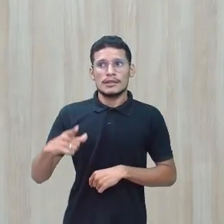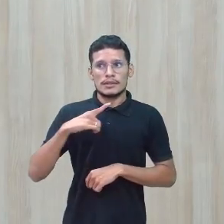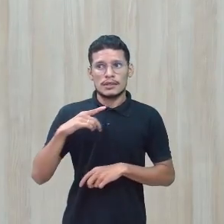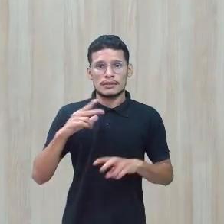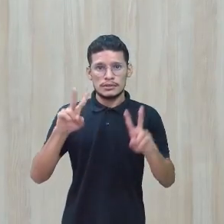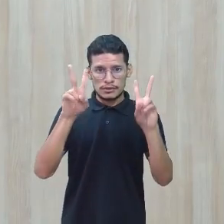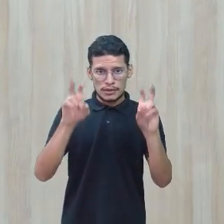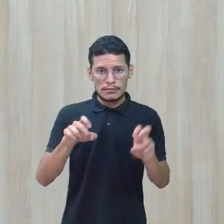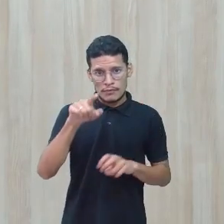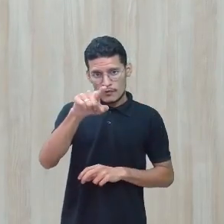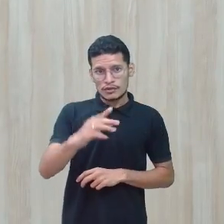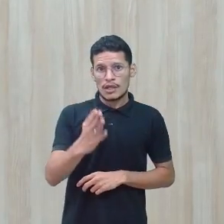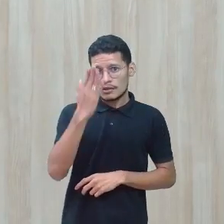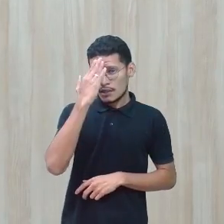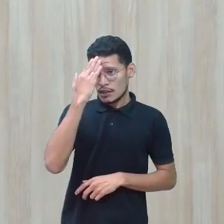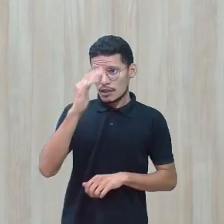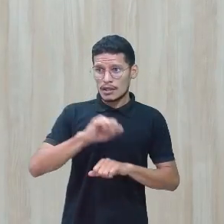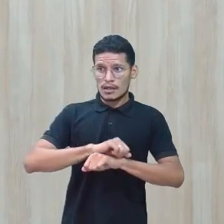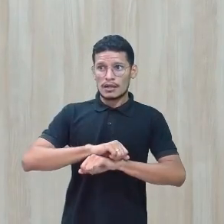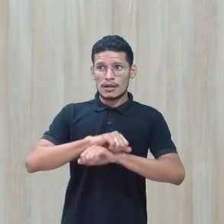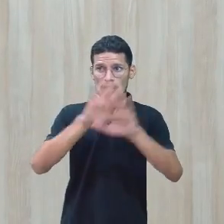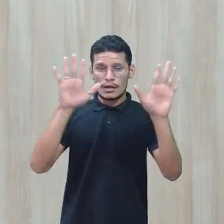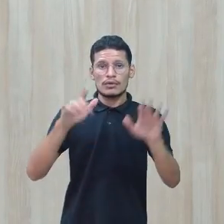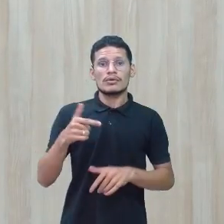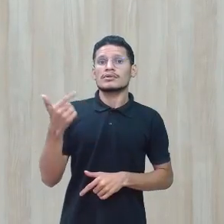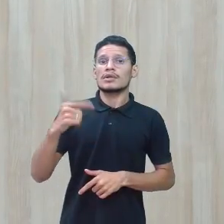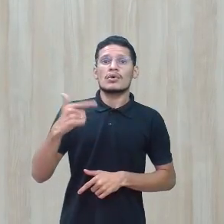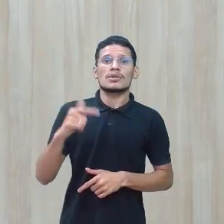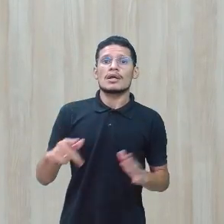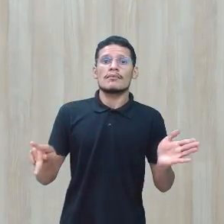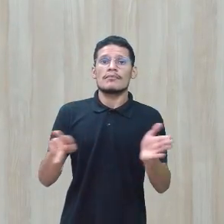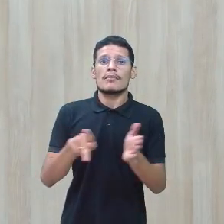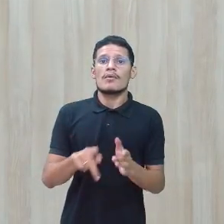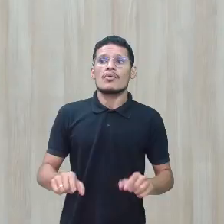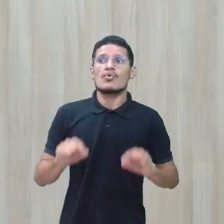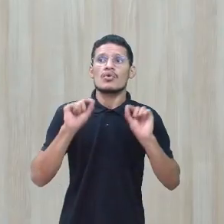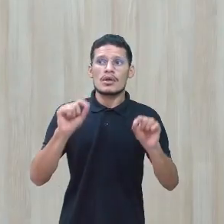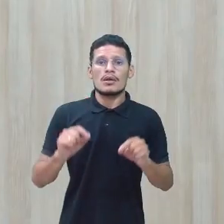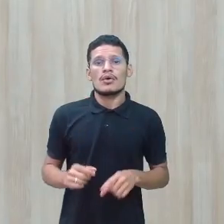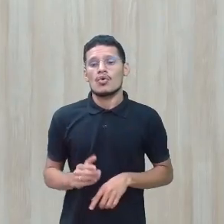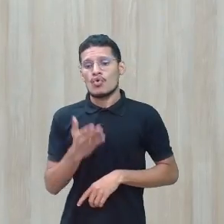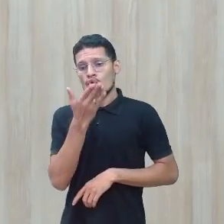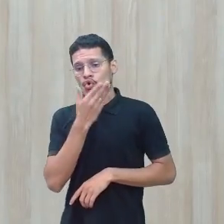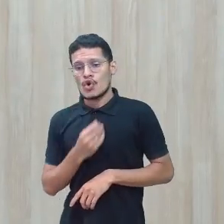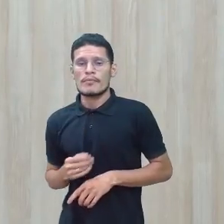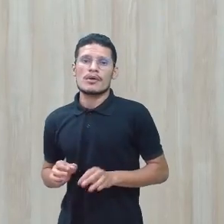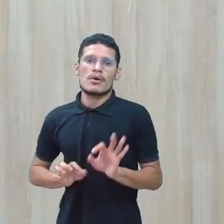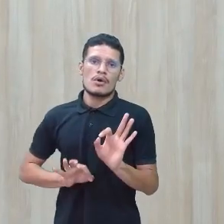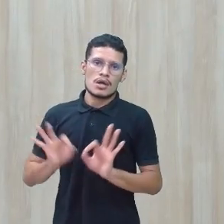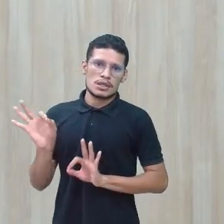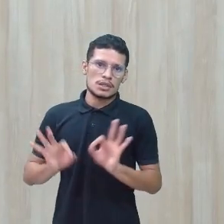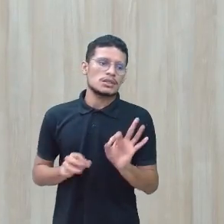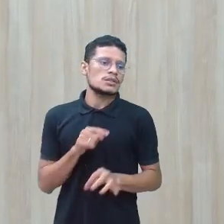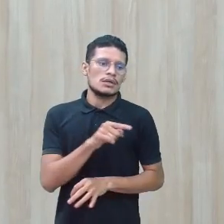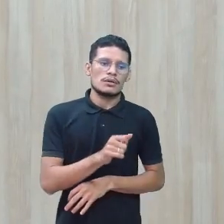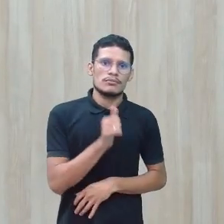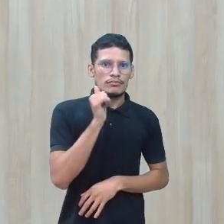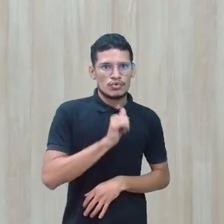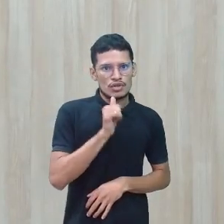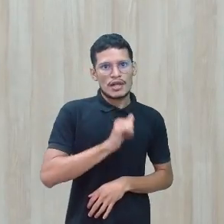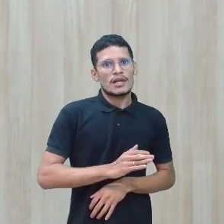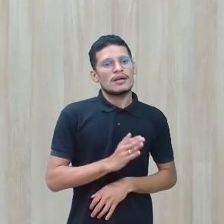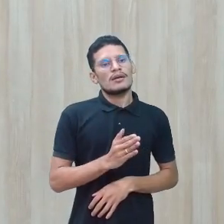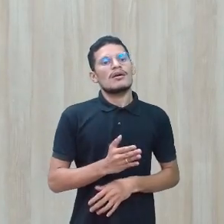na sua cabeça, que não existe mais isso de o cavalheiro conduz, a dama é conduzida. Isso é um